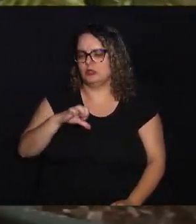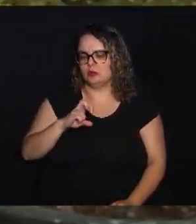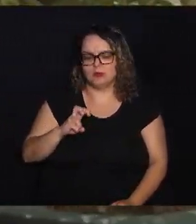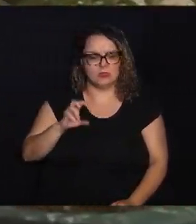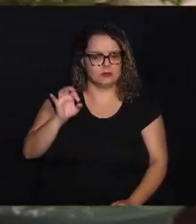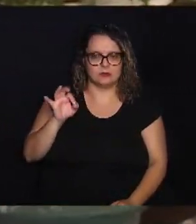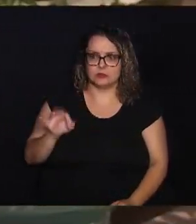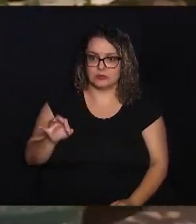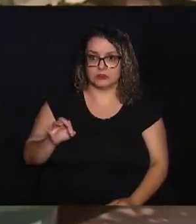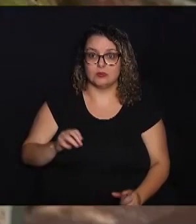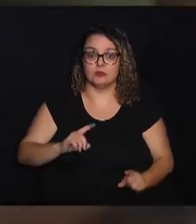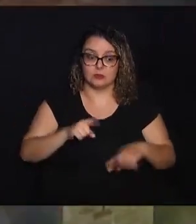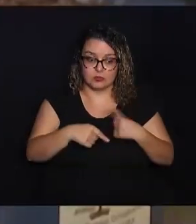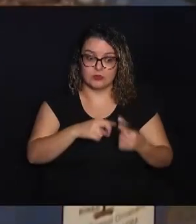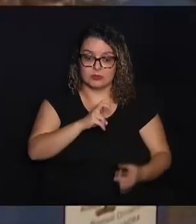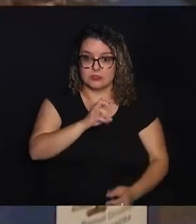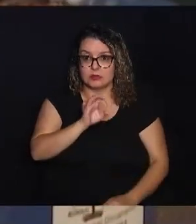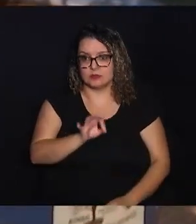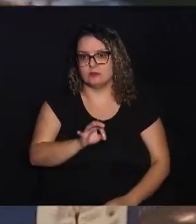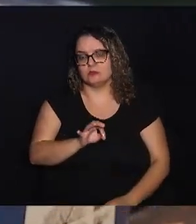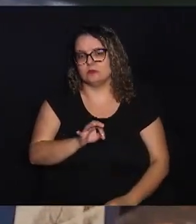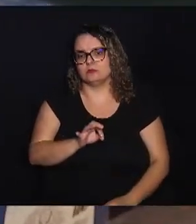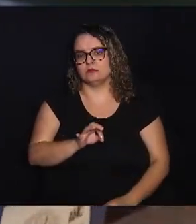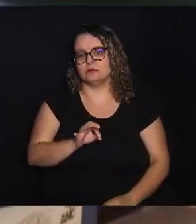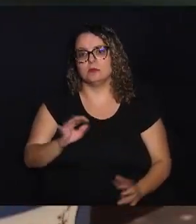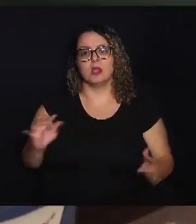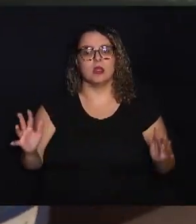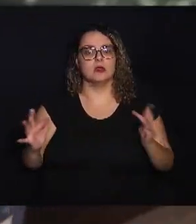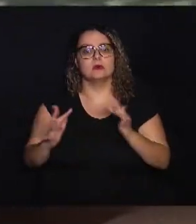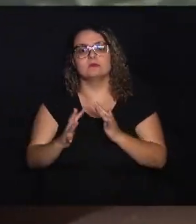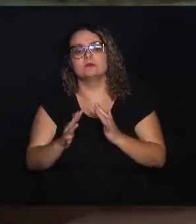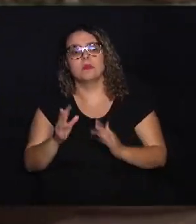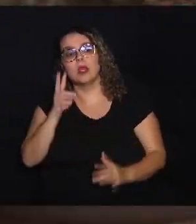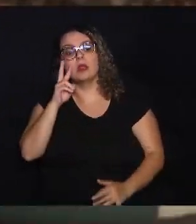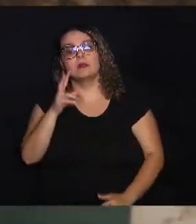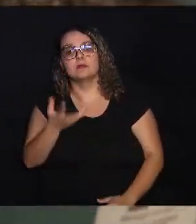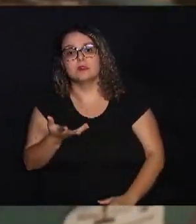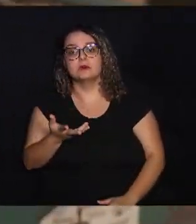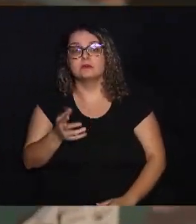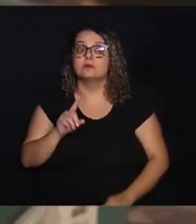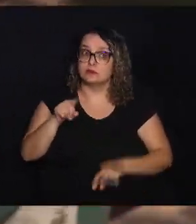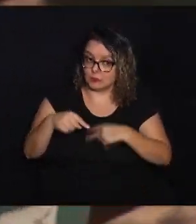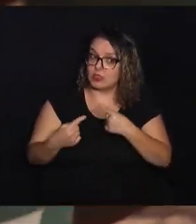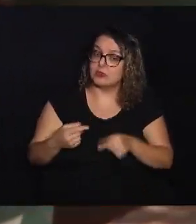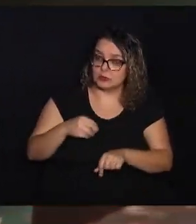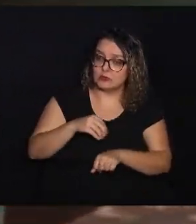95% deles. Os outros 5% é quem está passando na rua. Outra dica do